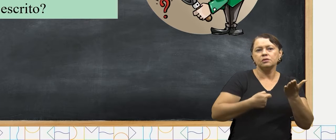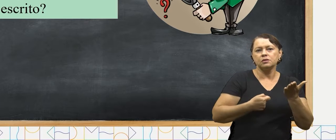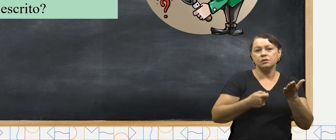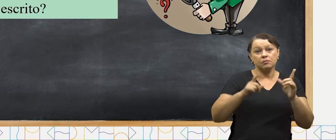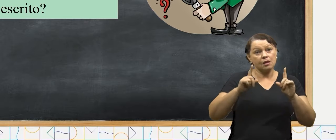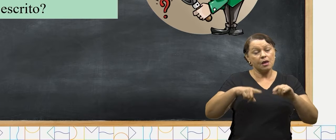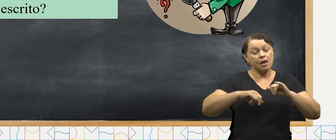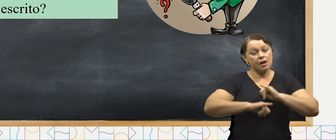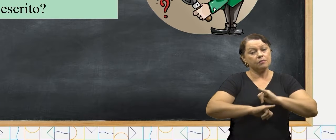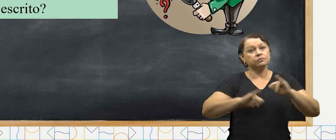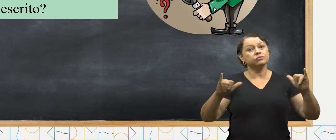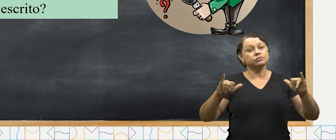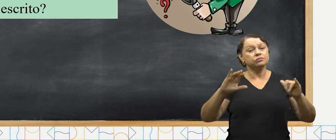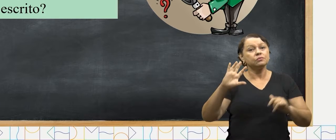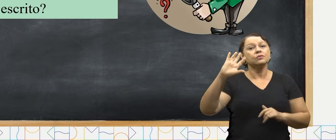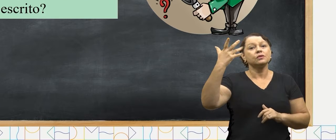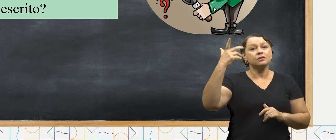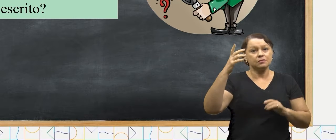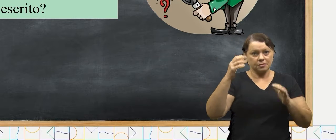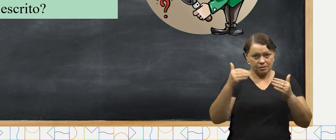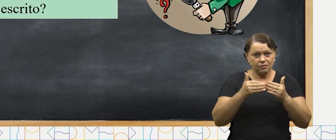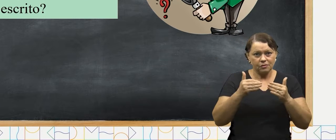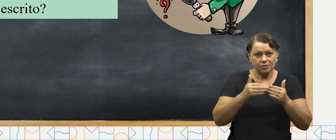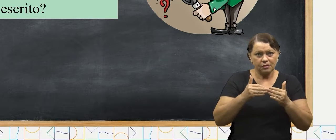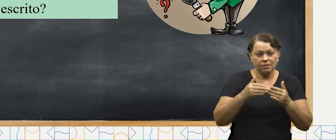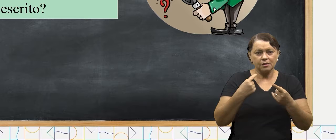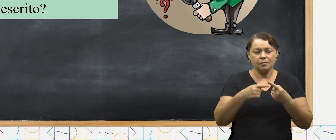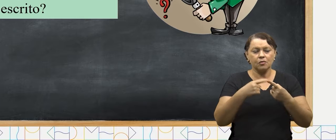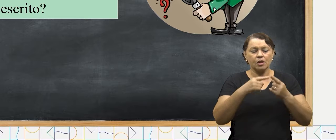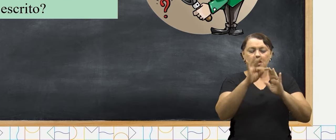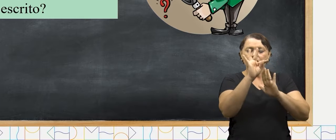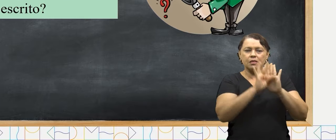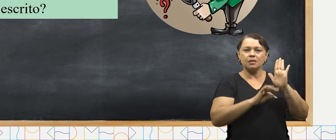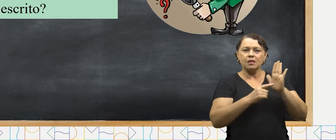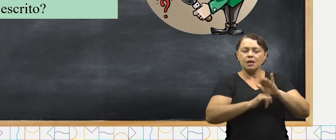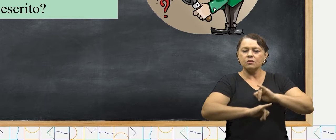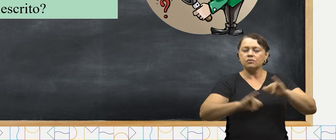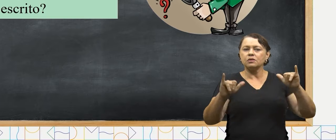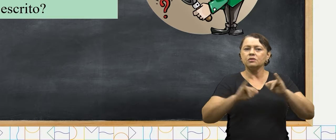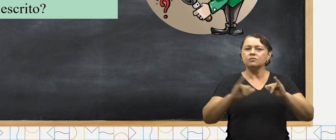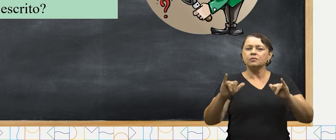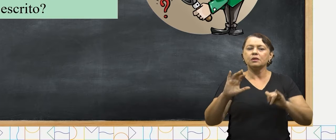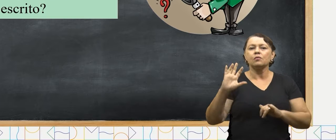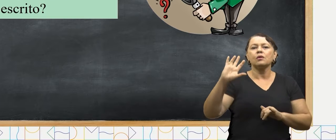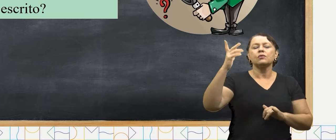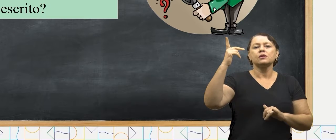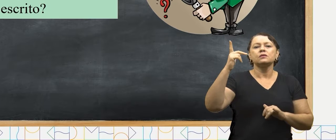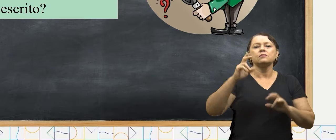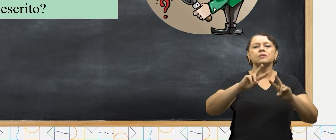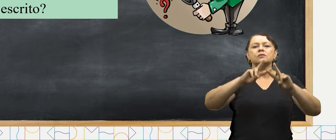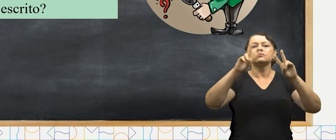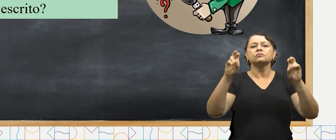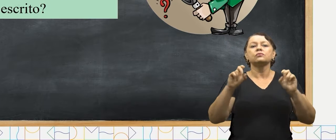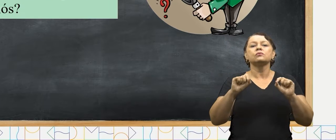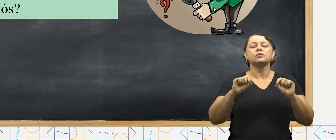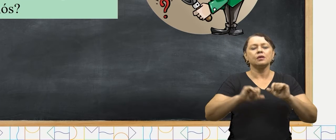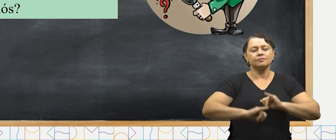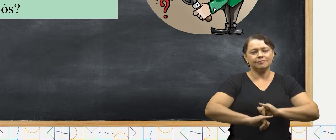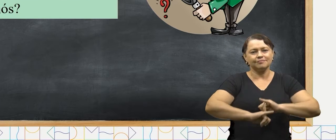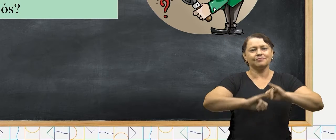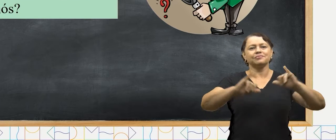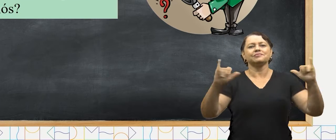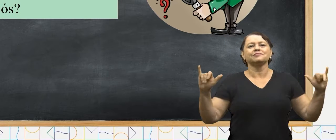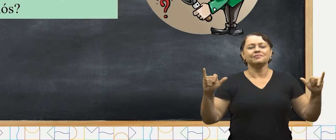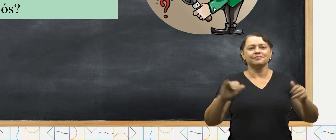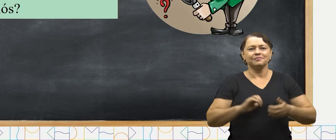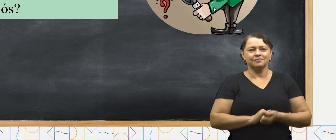acontecimento, concorda? Textos que contam um acontecimento são chamados de notícias. Por